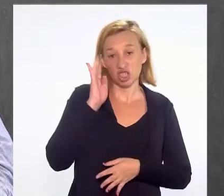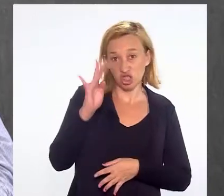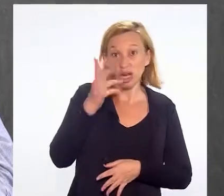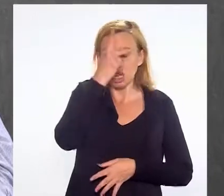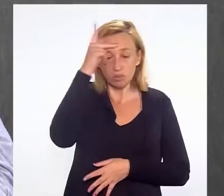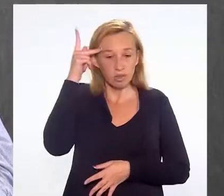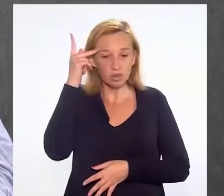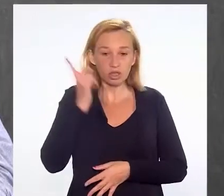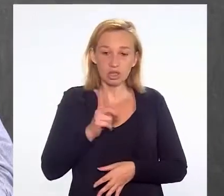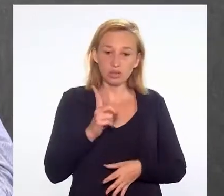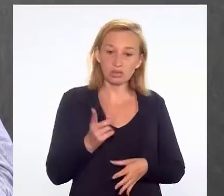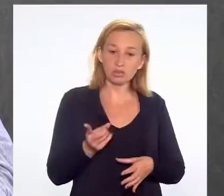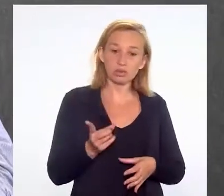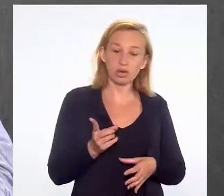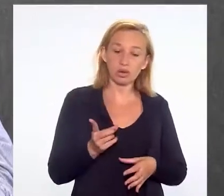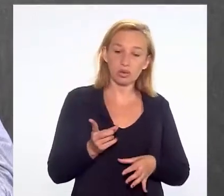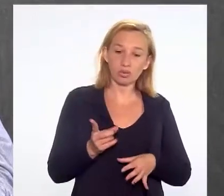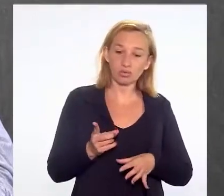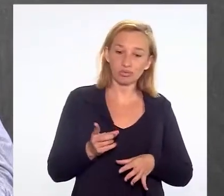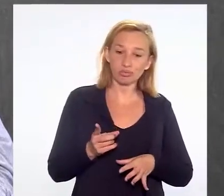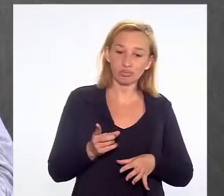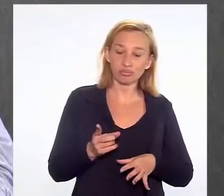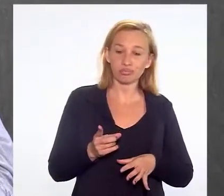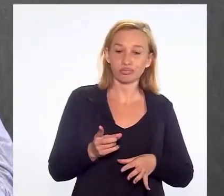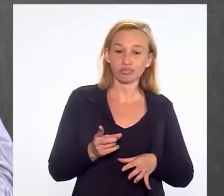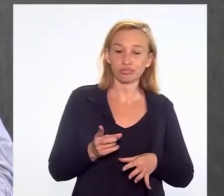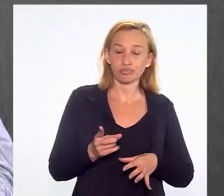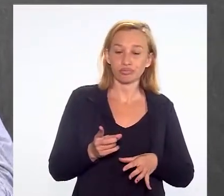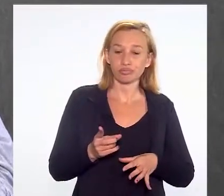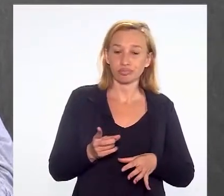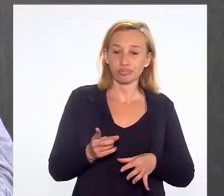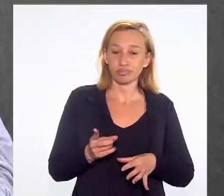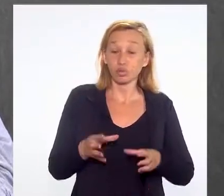Imagina-se que para as pessoas que não estão dentro dos grupos